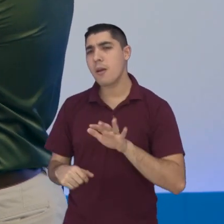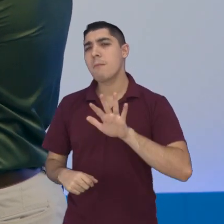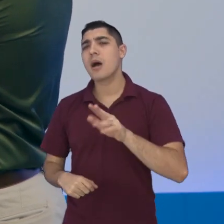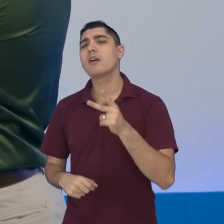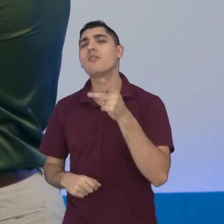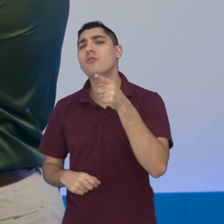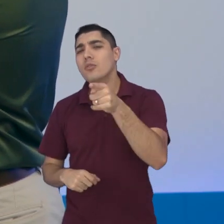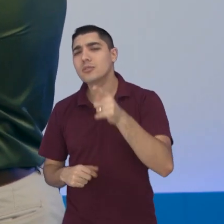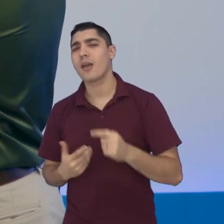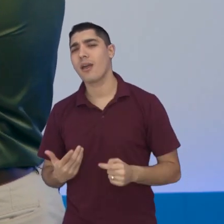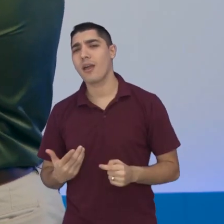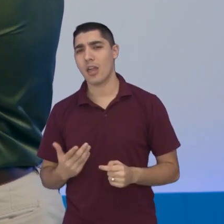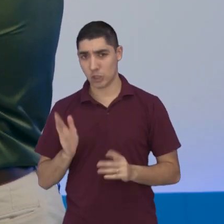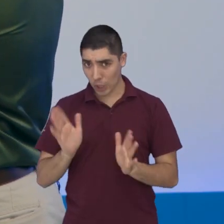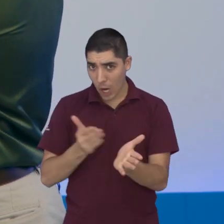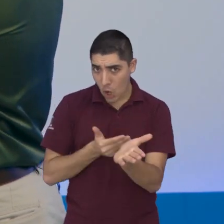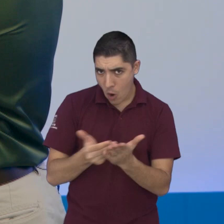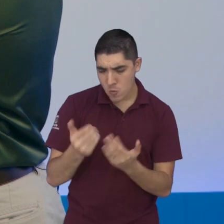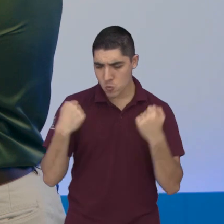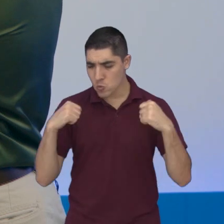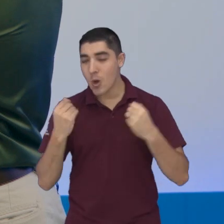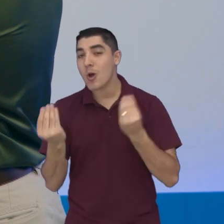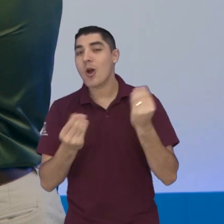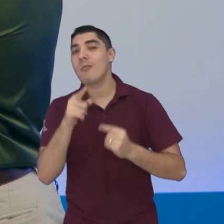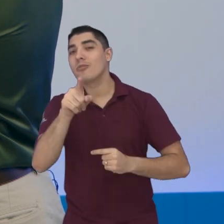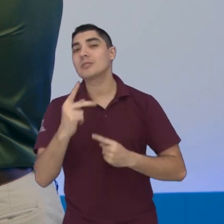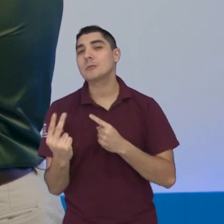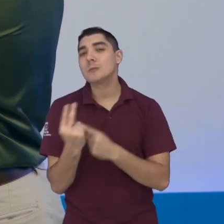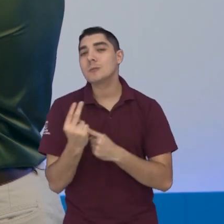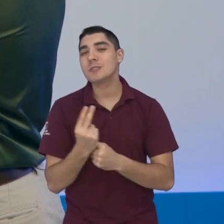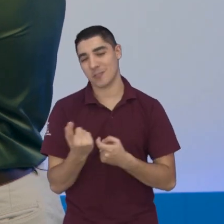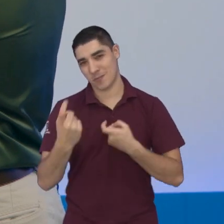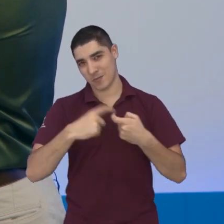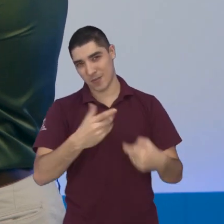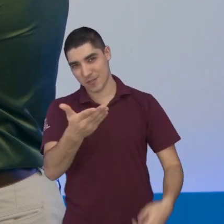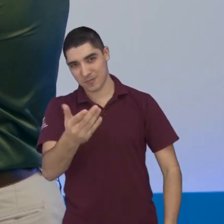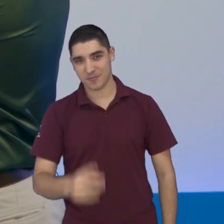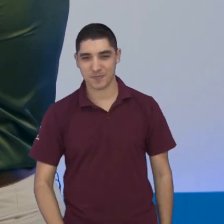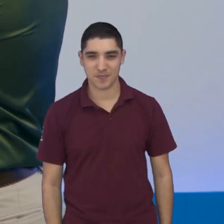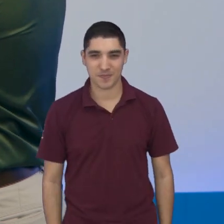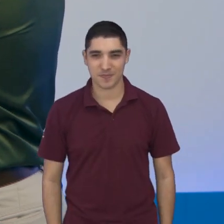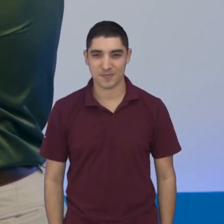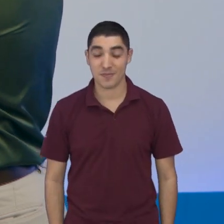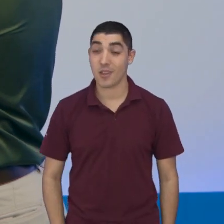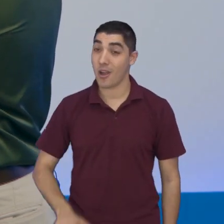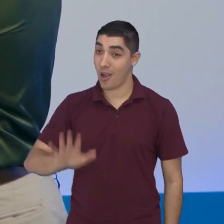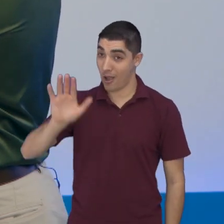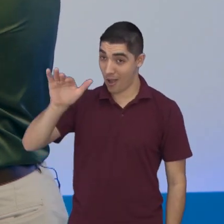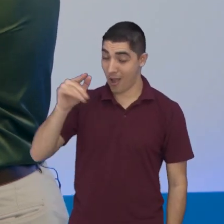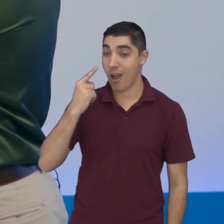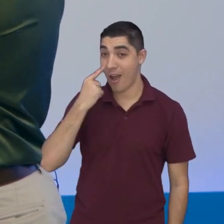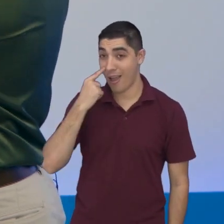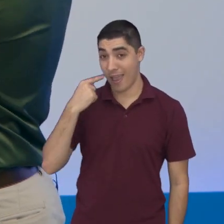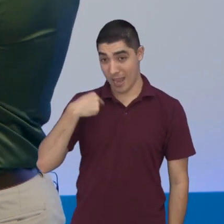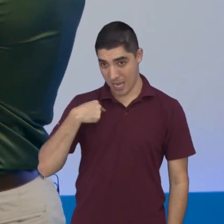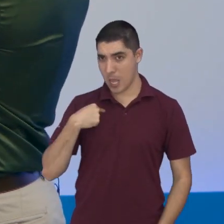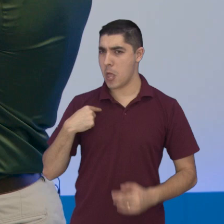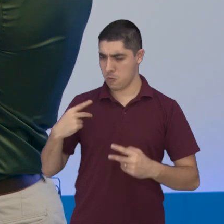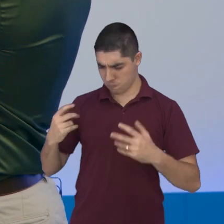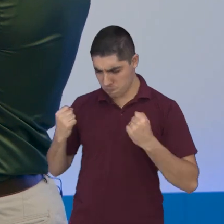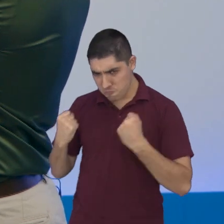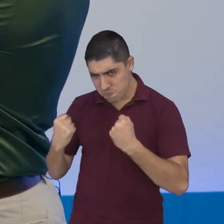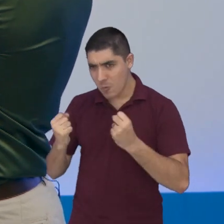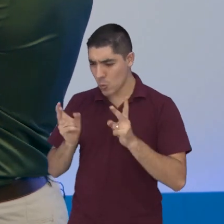atividade física hein mas o seu projeto verão né já começou Como que tá o planejamento por aí volto com você Olha